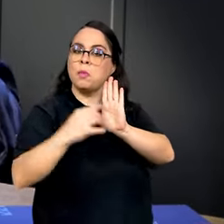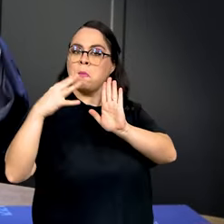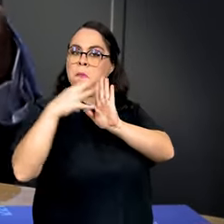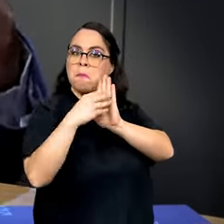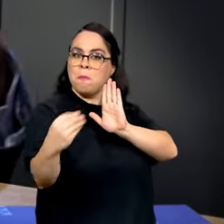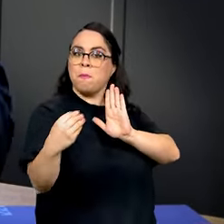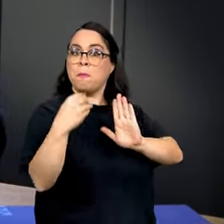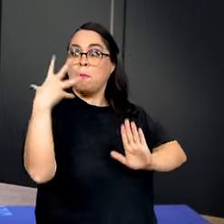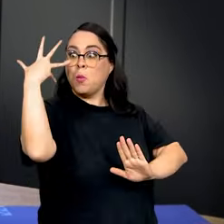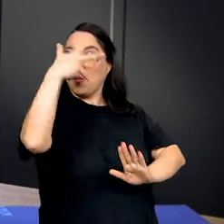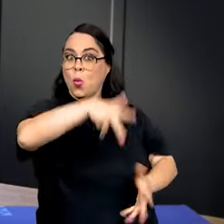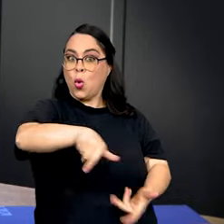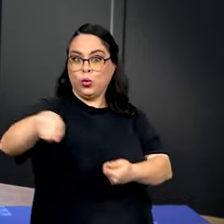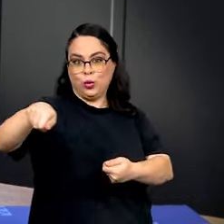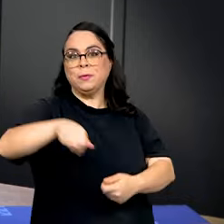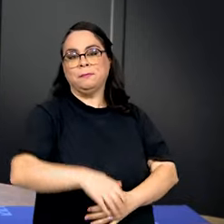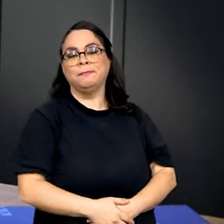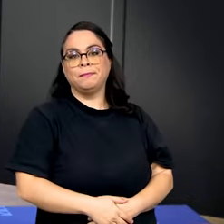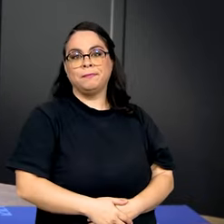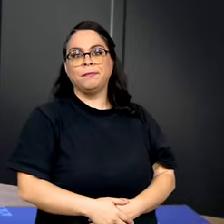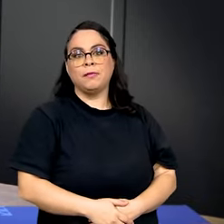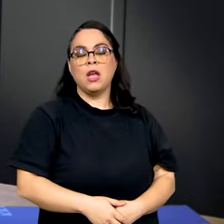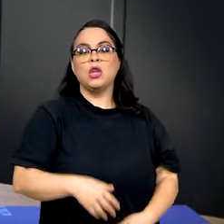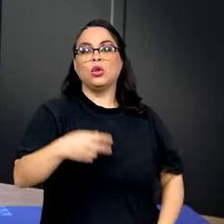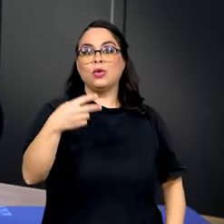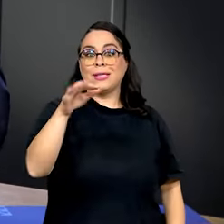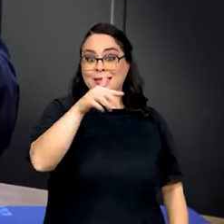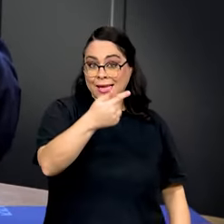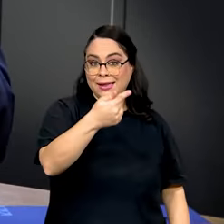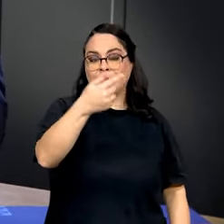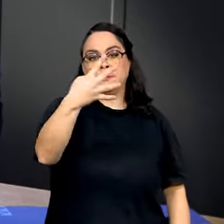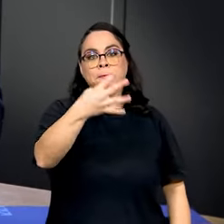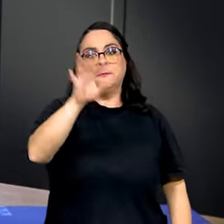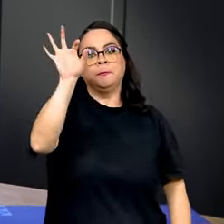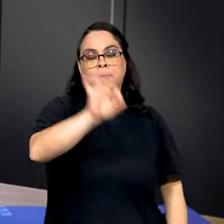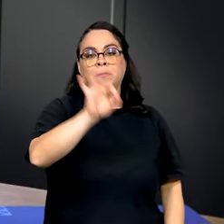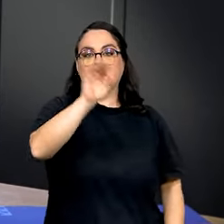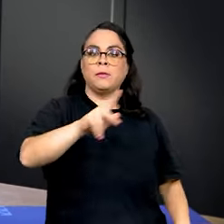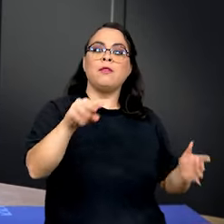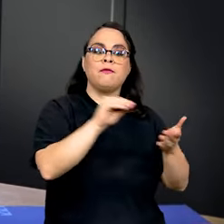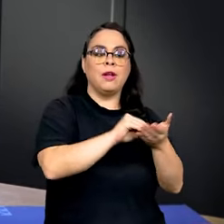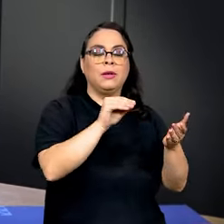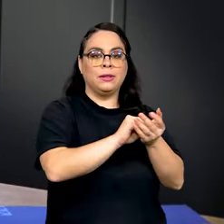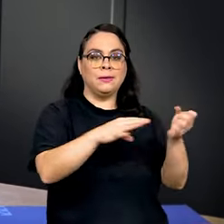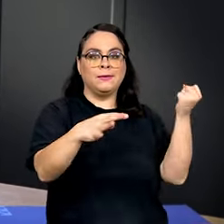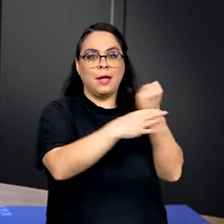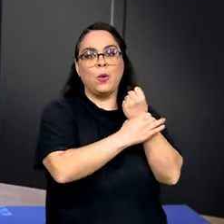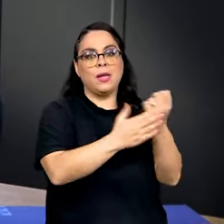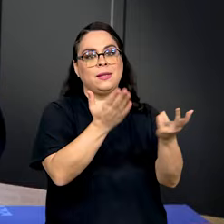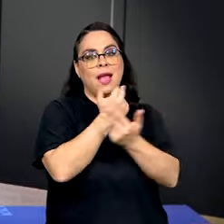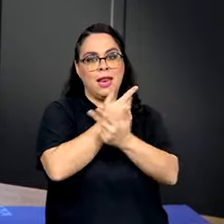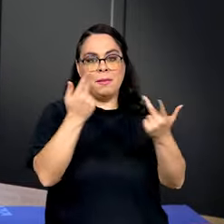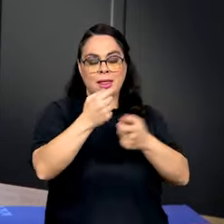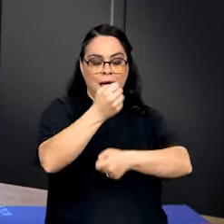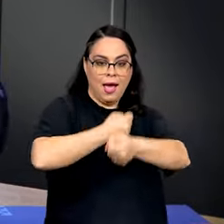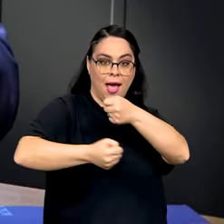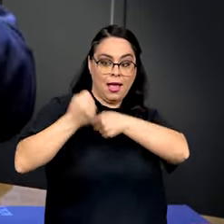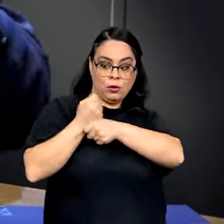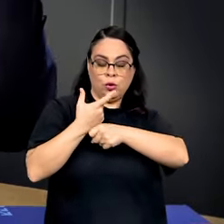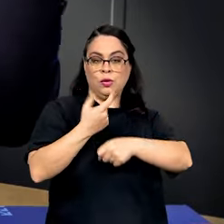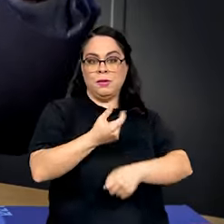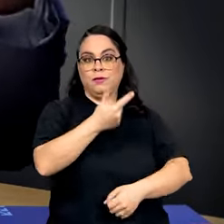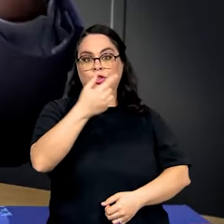mundo retiramos reduzimos e 74% a insegurança alimentar no ano de